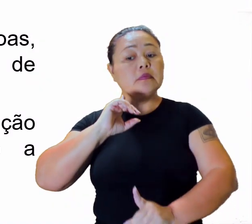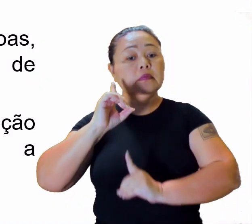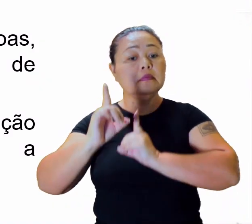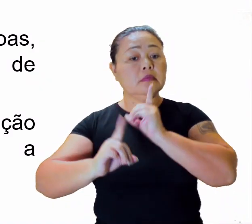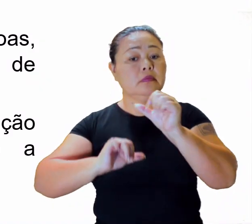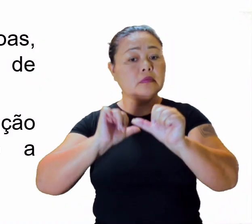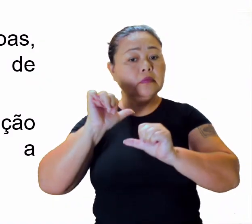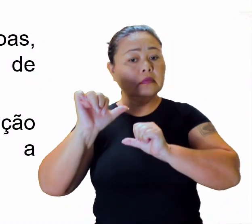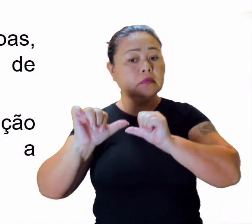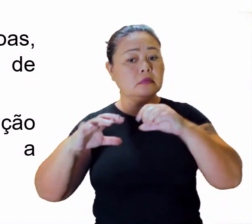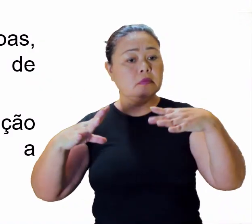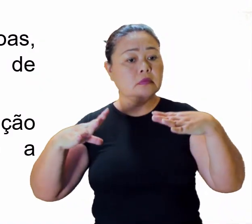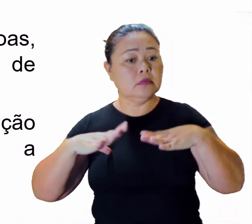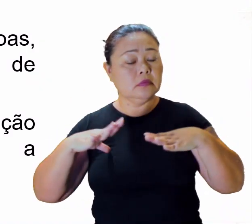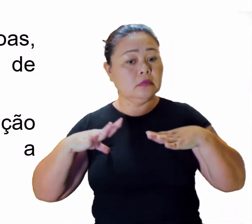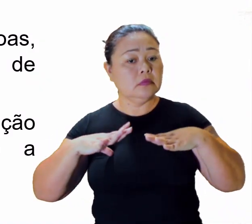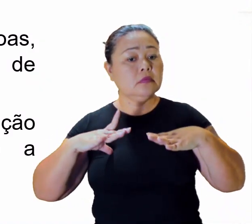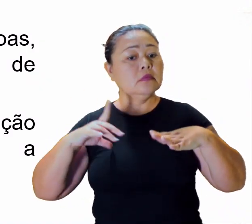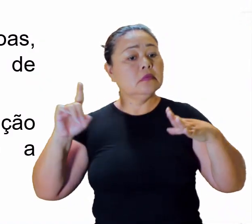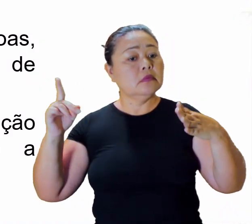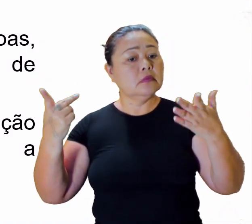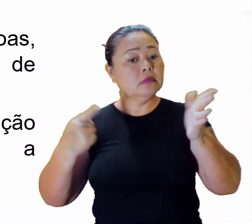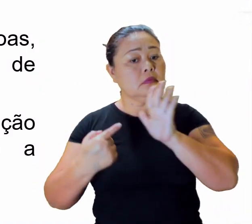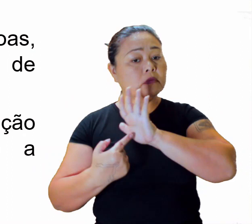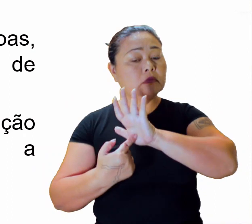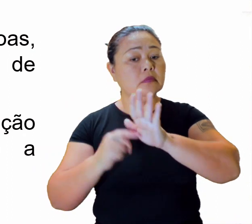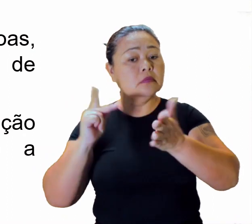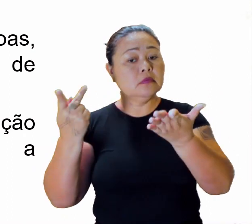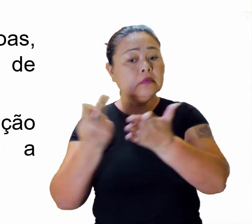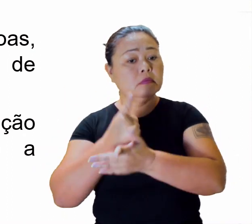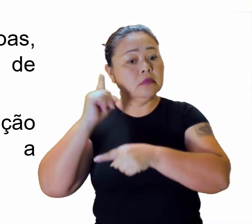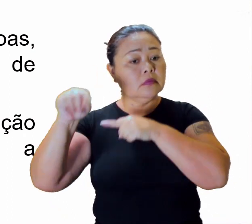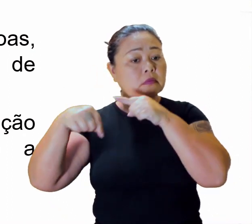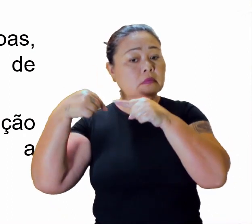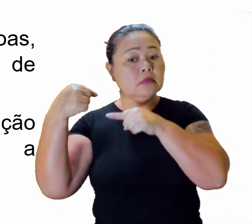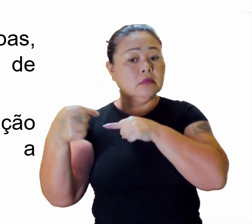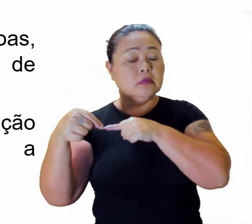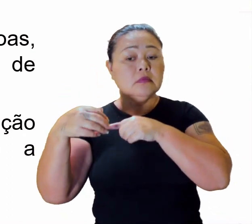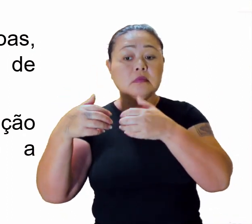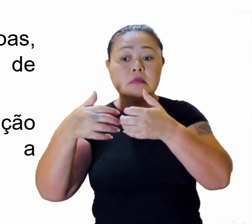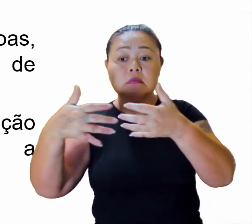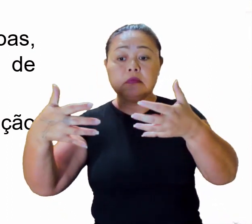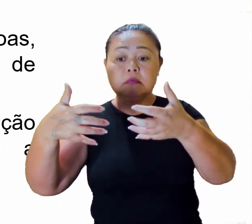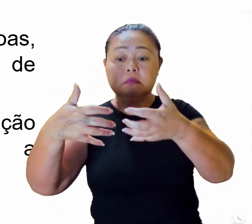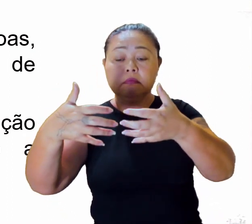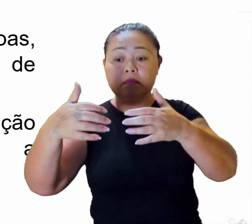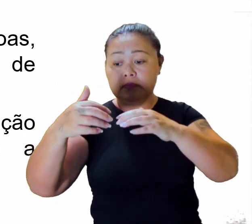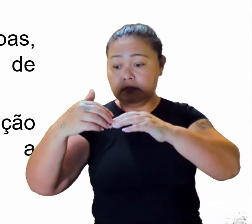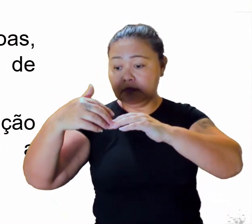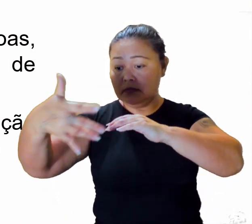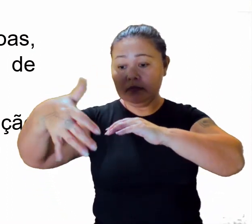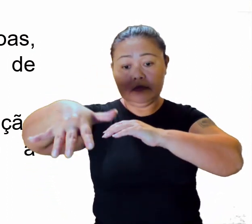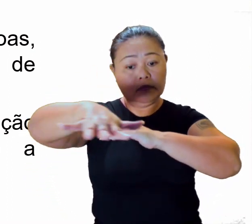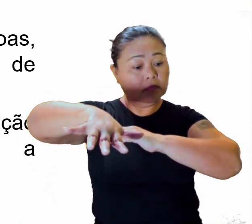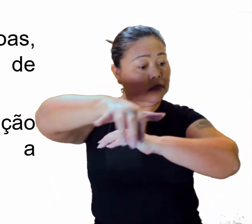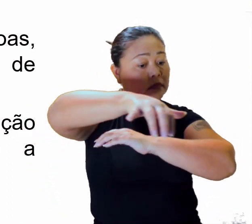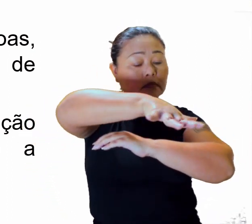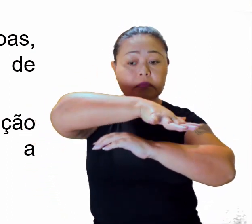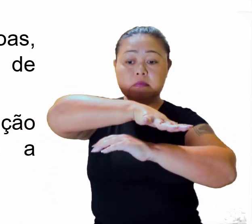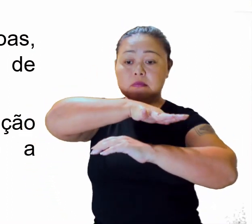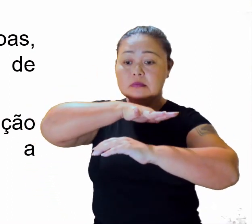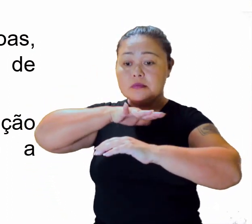A dinâmica de transformação das cidades tende a apresentar como consequência a expansão das áreas